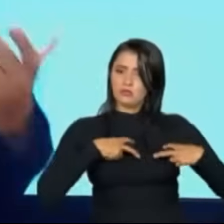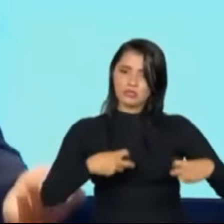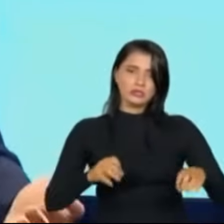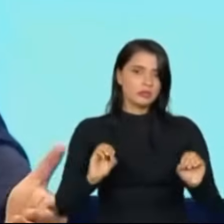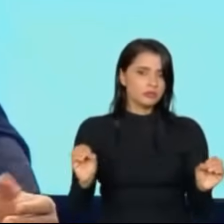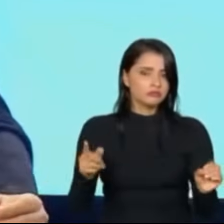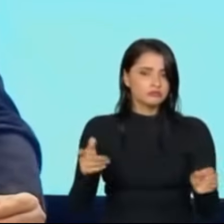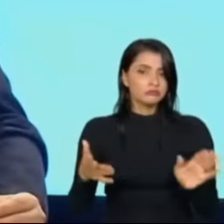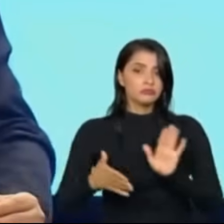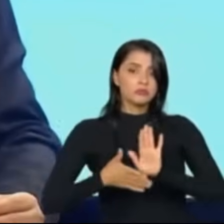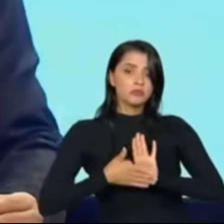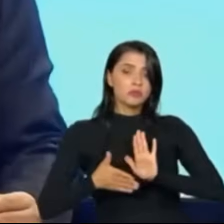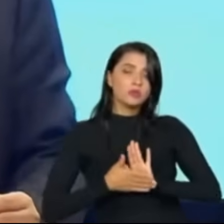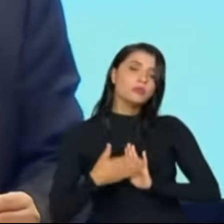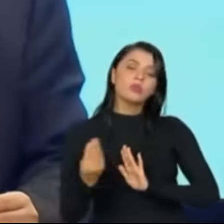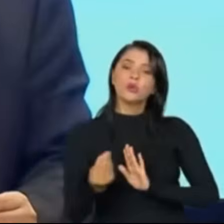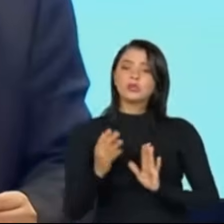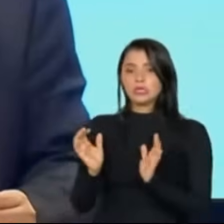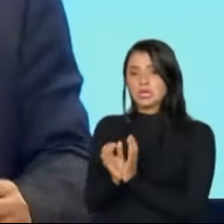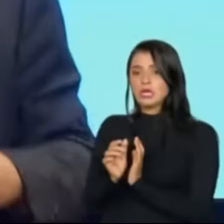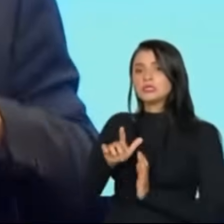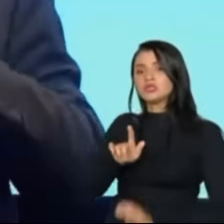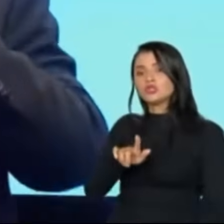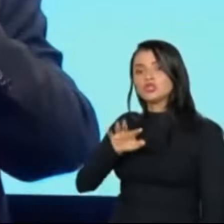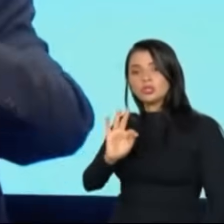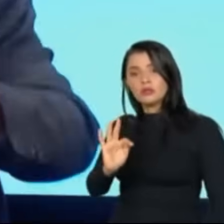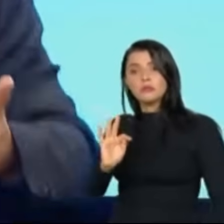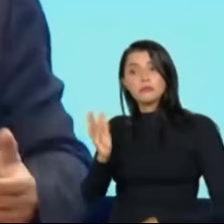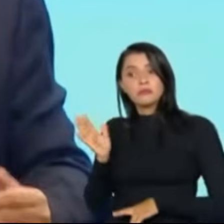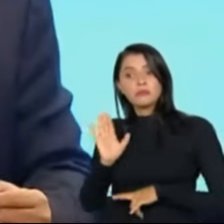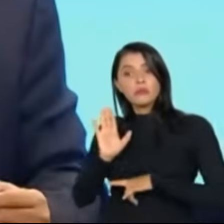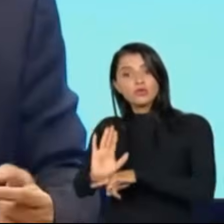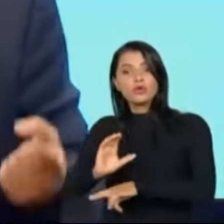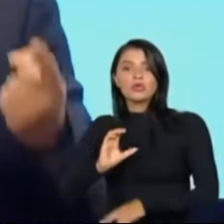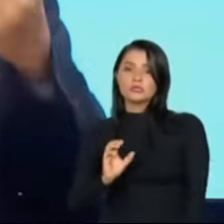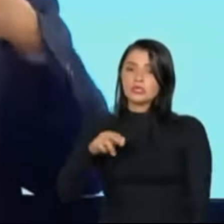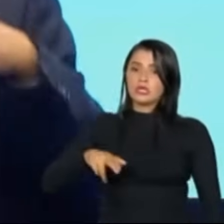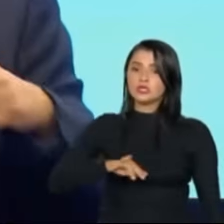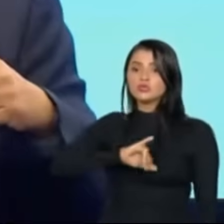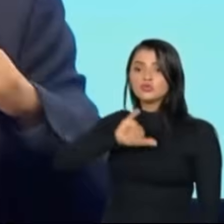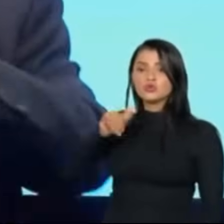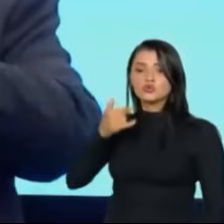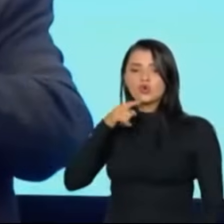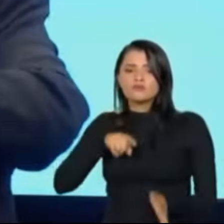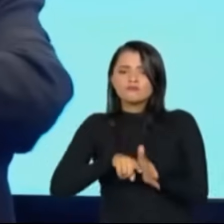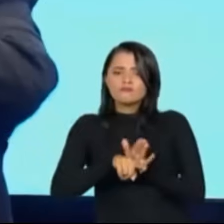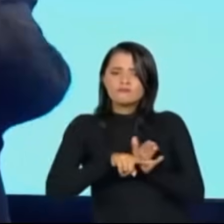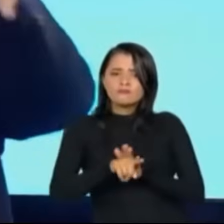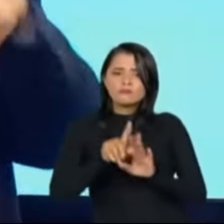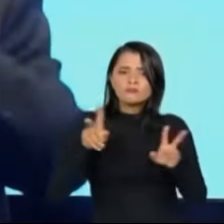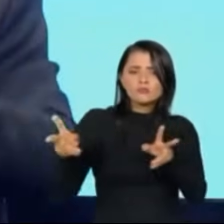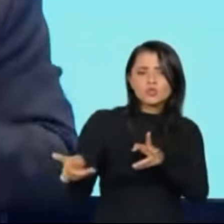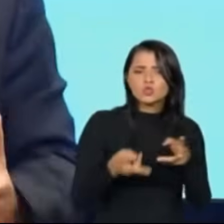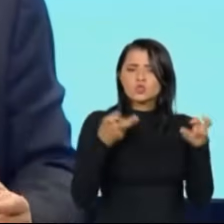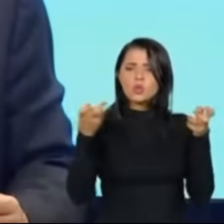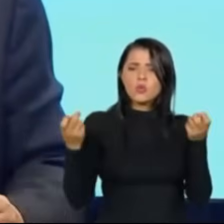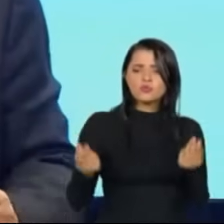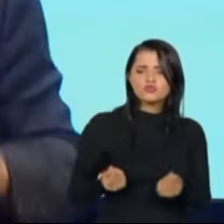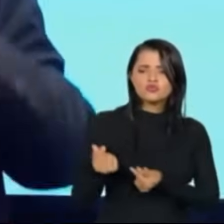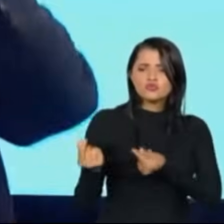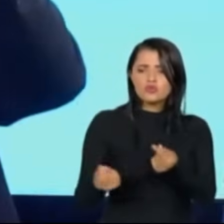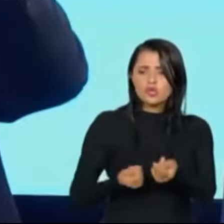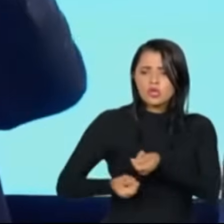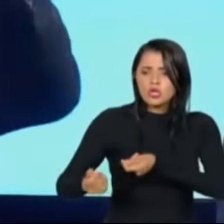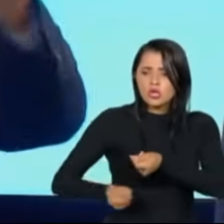Petrobras, então ele propõe esse grupo de trabalho para ajudar o Conselho Nacional de Justiça a verificar sobre todo o fluxo